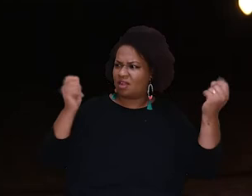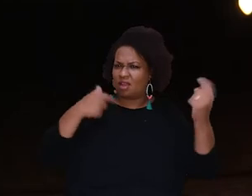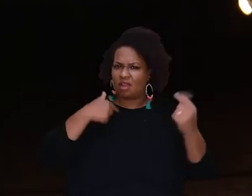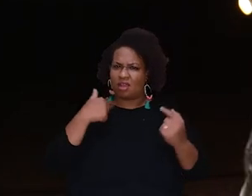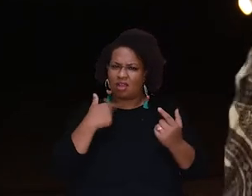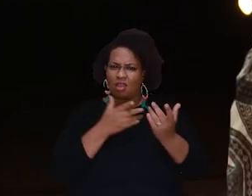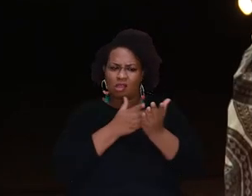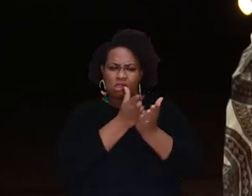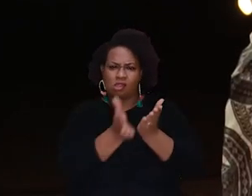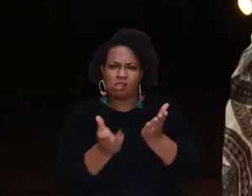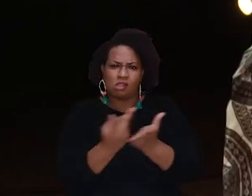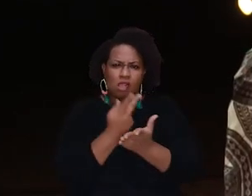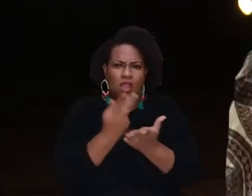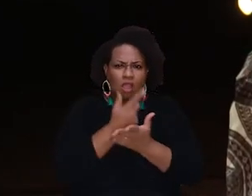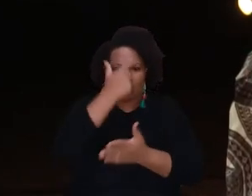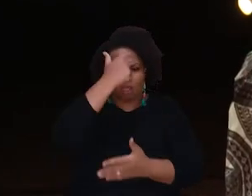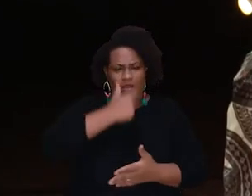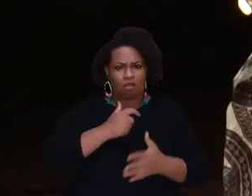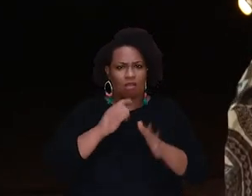Dizem até tenho uma índole,